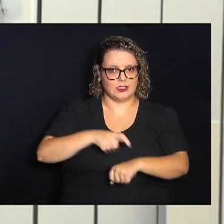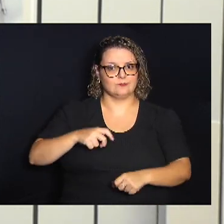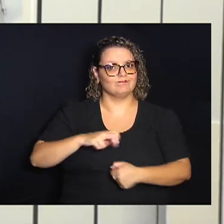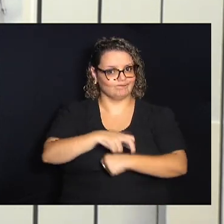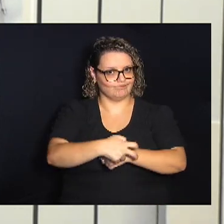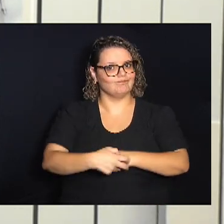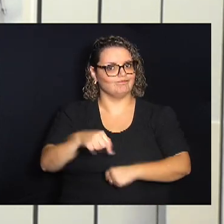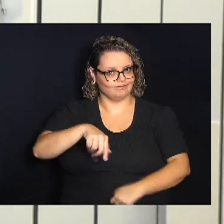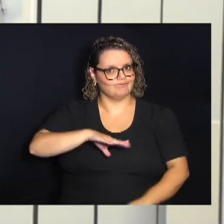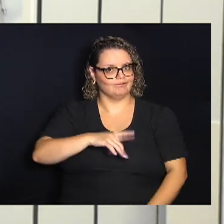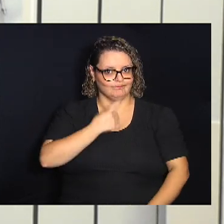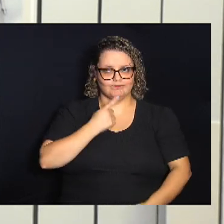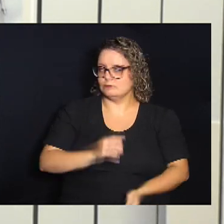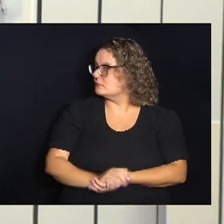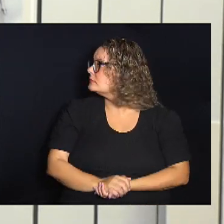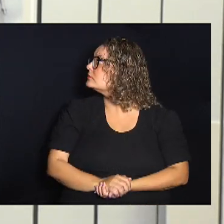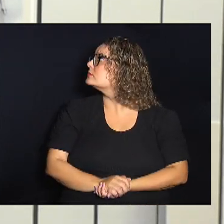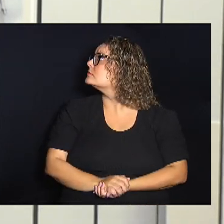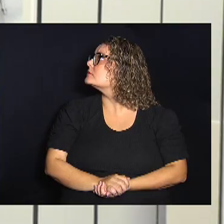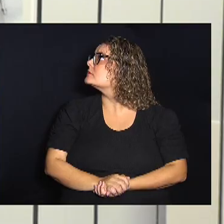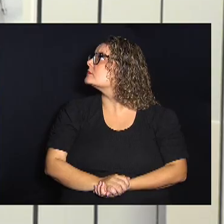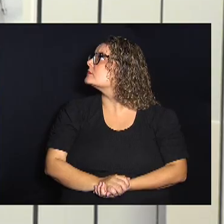no município.